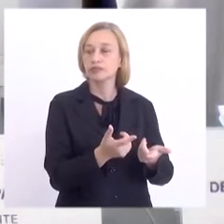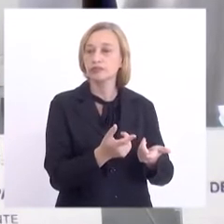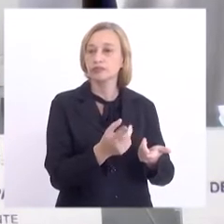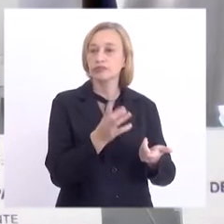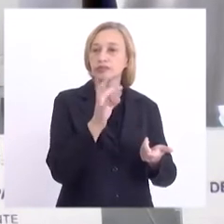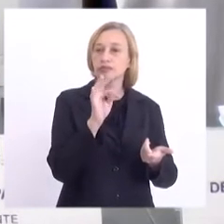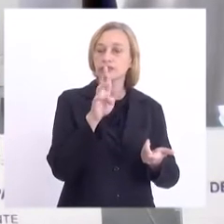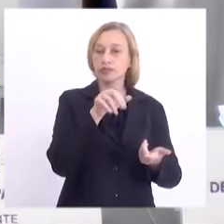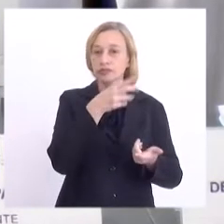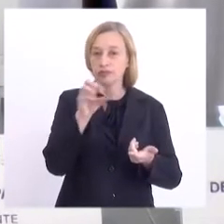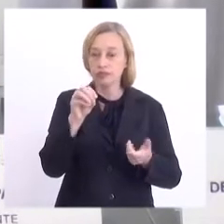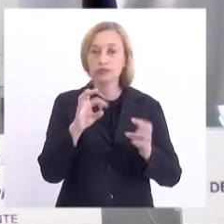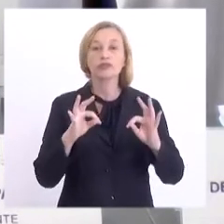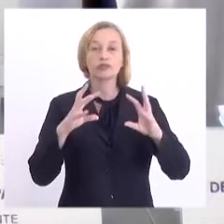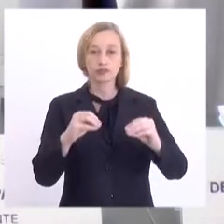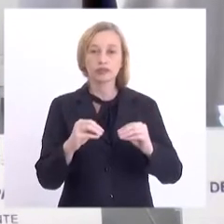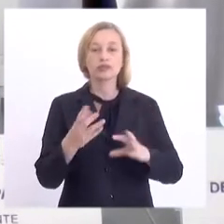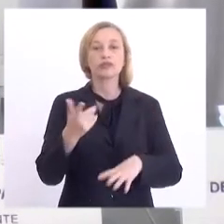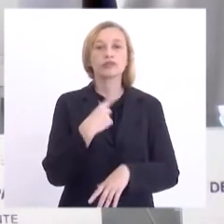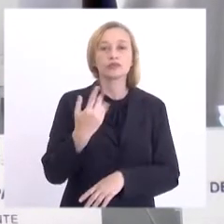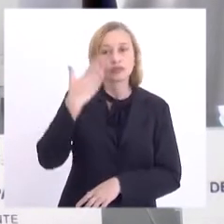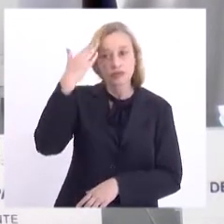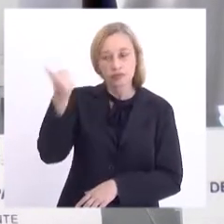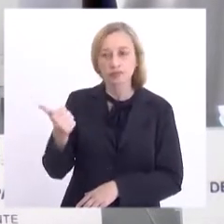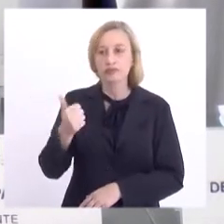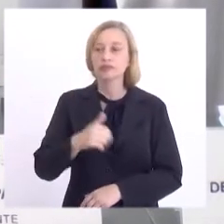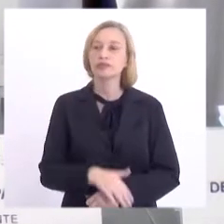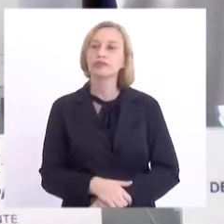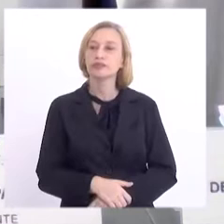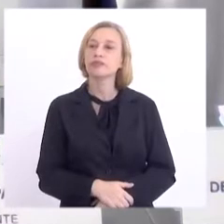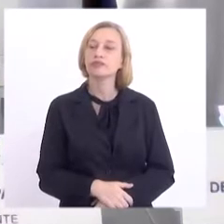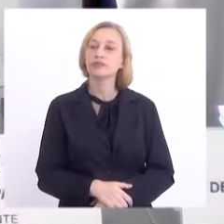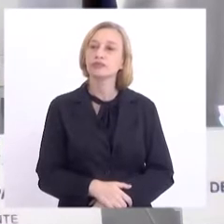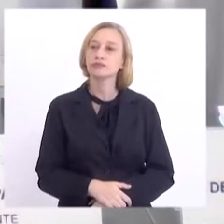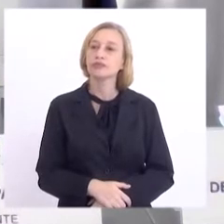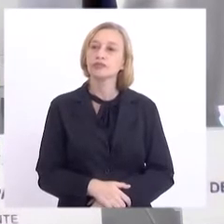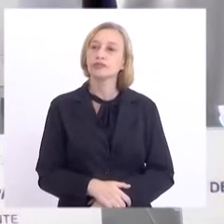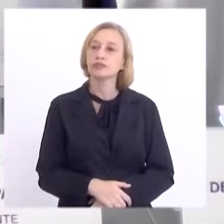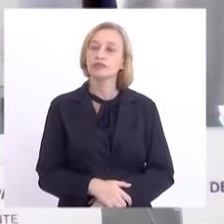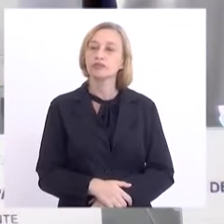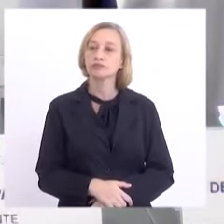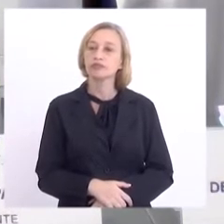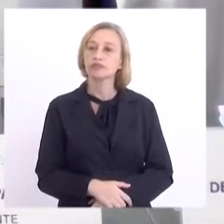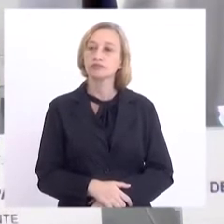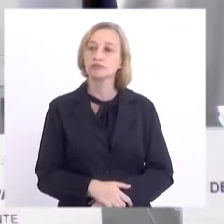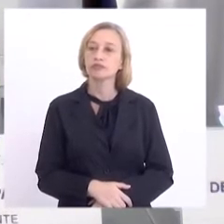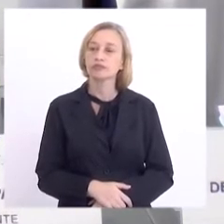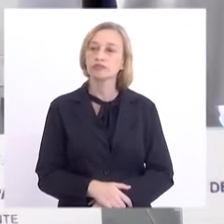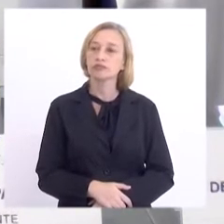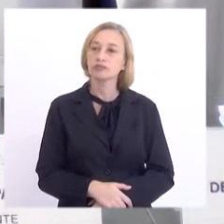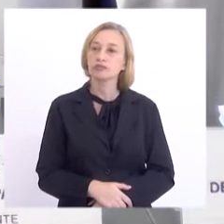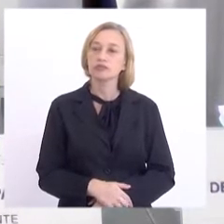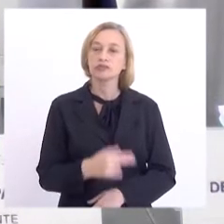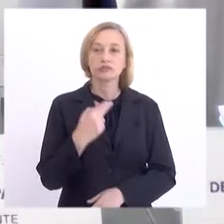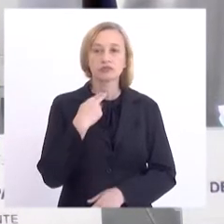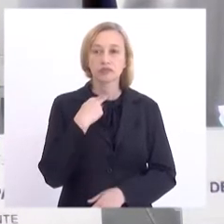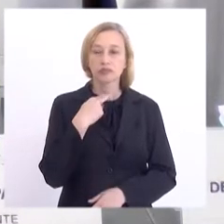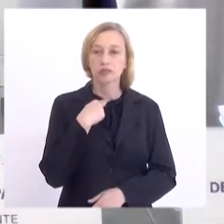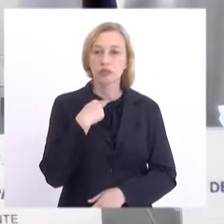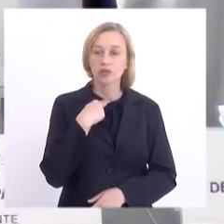serão empenhados em sábio que você não pode empenhar